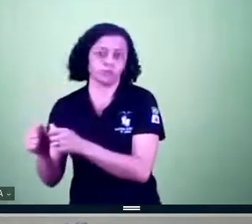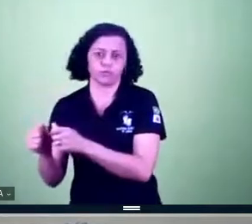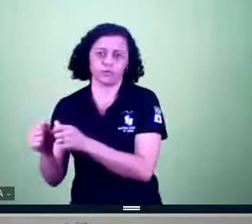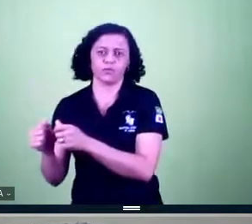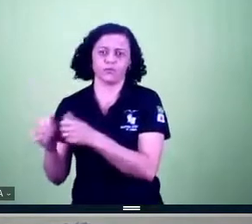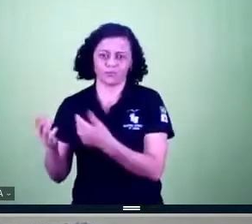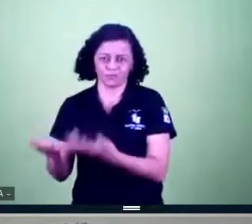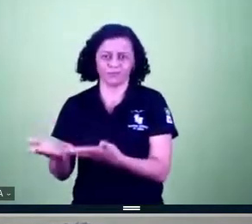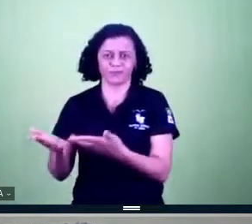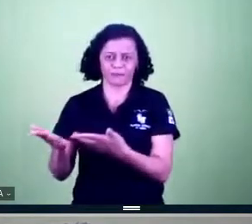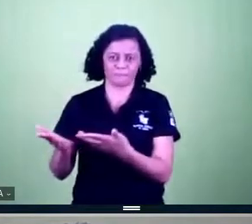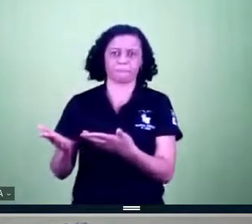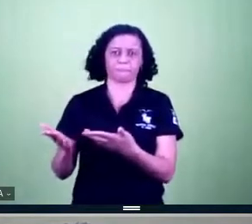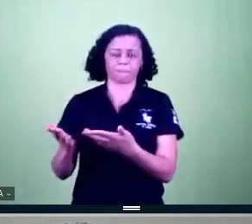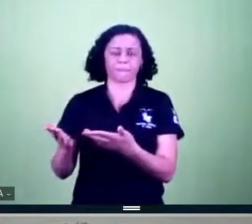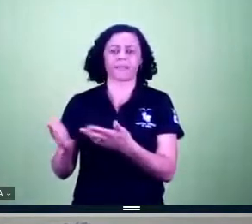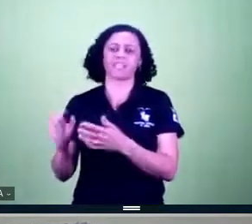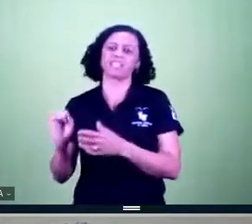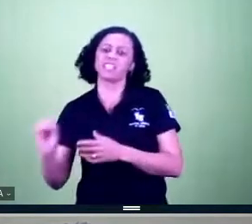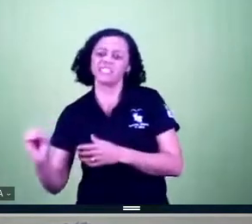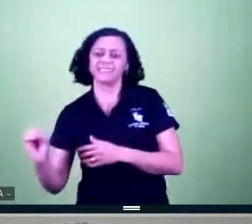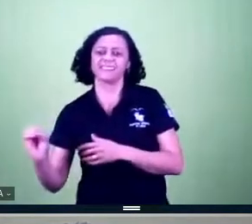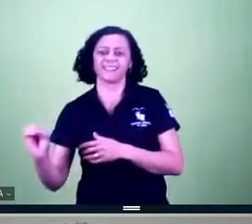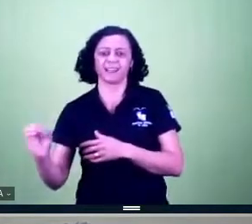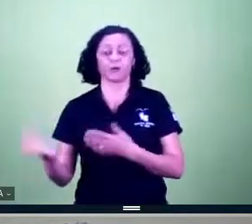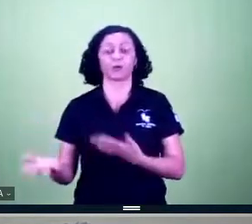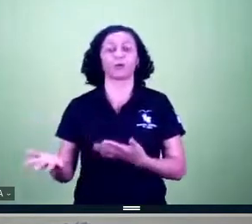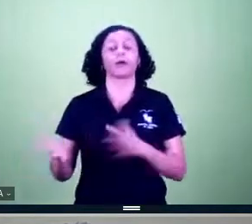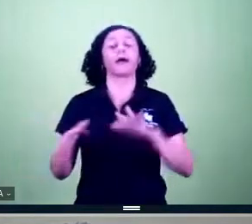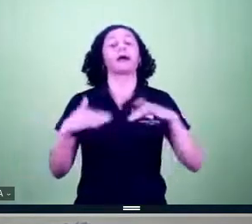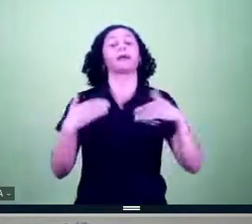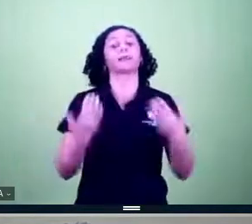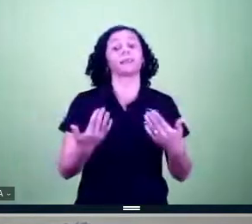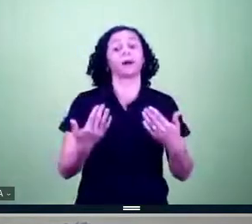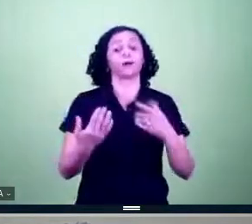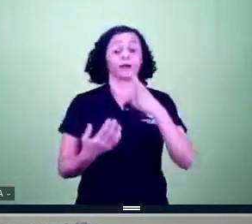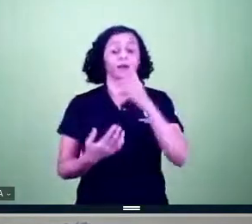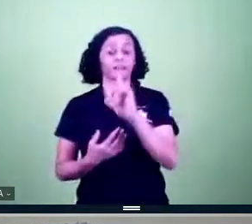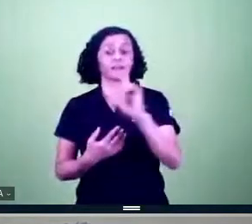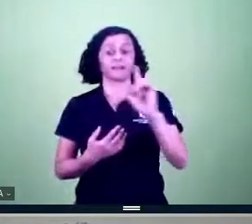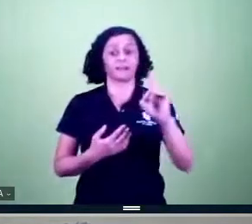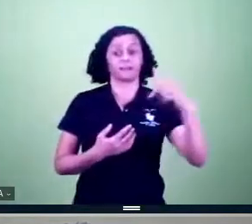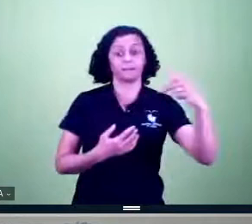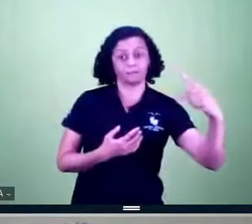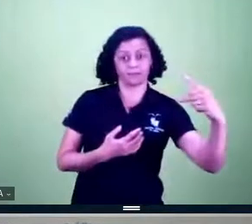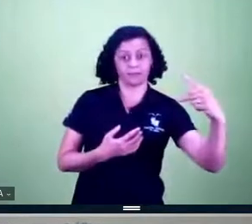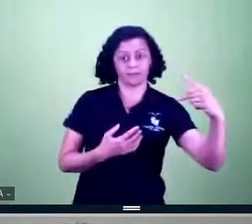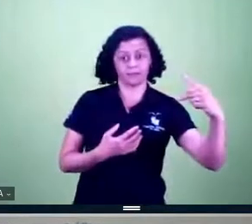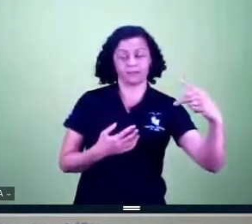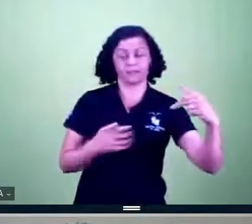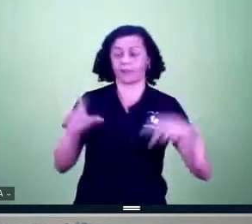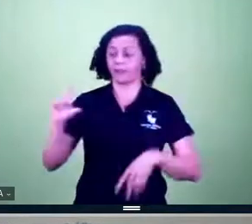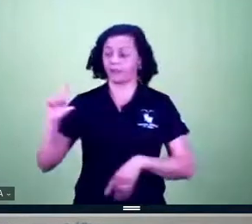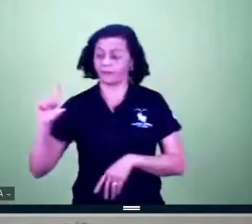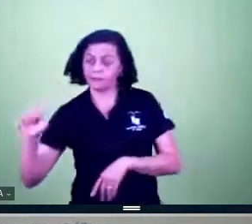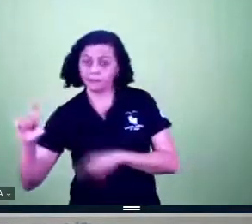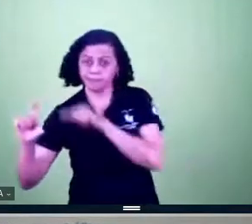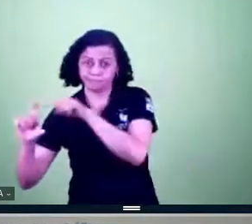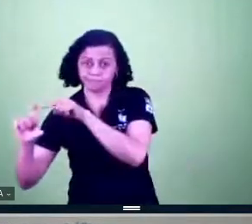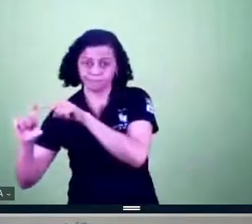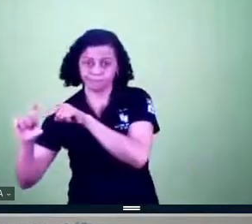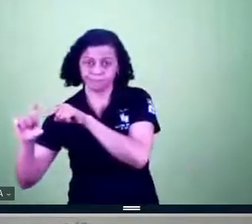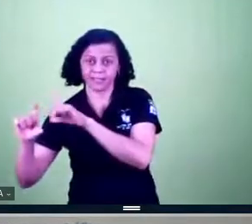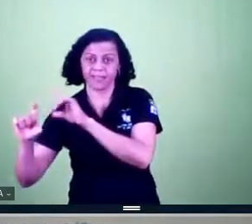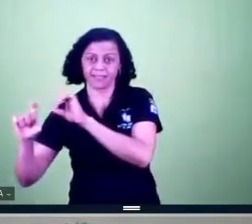aqui no finalzinho, ele vai chegar com 0 volts. De modo que a DDP aqui na minha fonte, ó, a diferença de potencial na